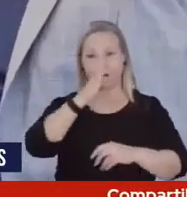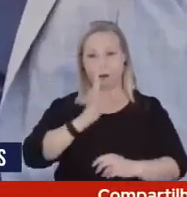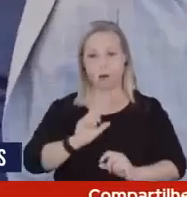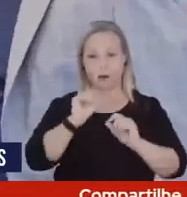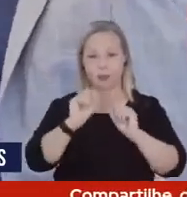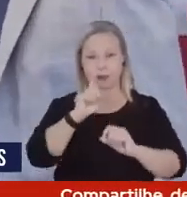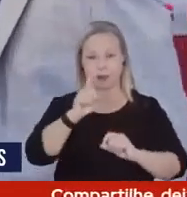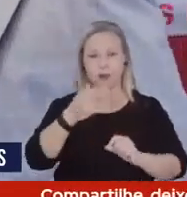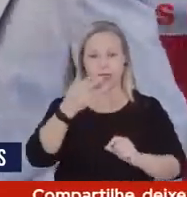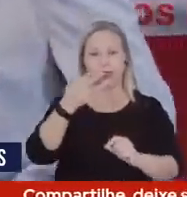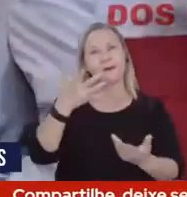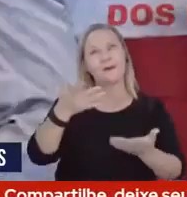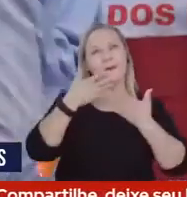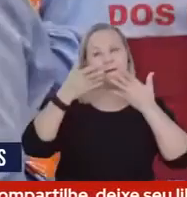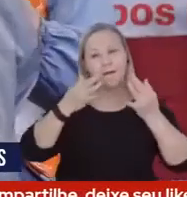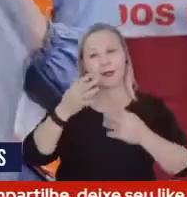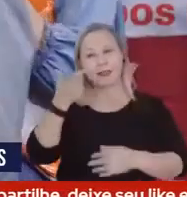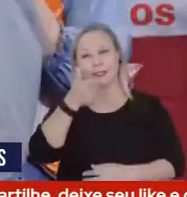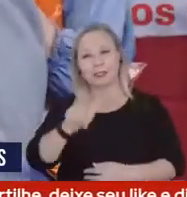Tamo junto, presidente.